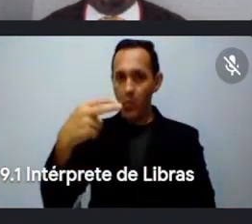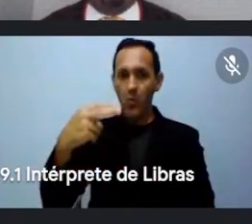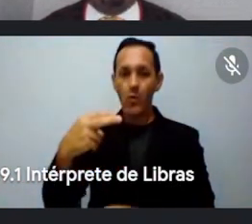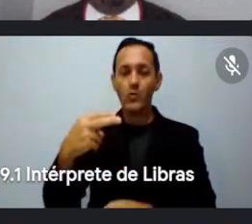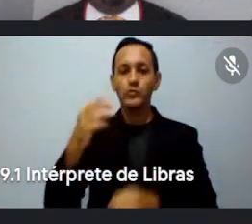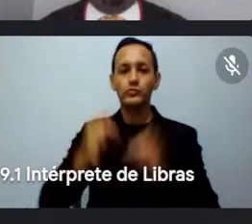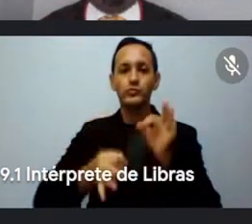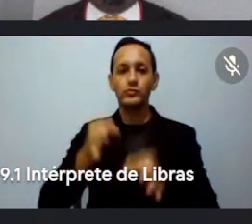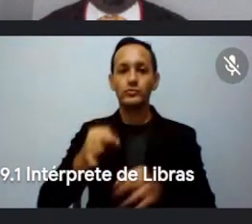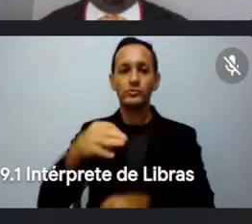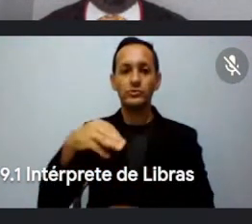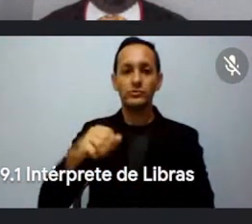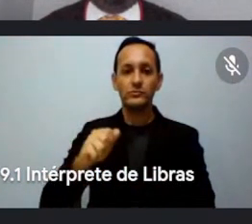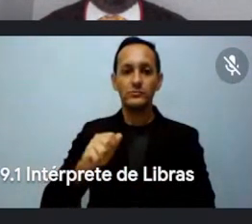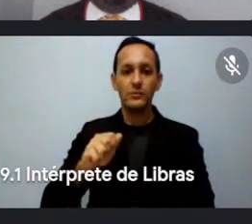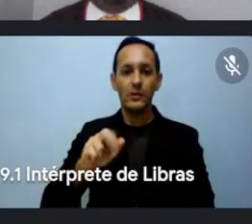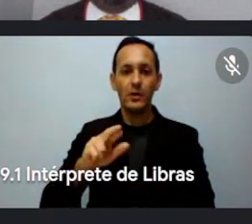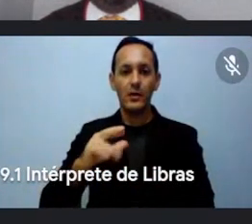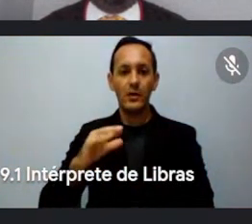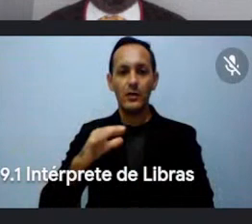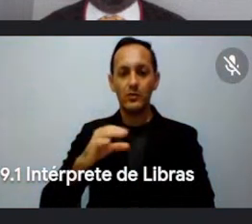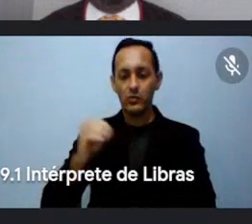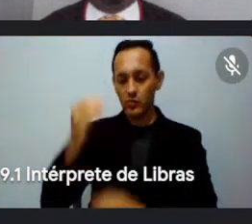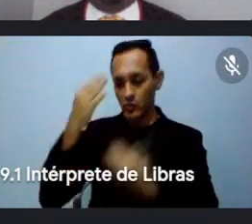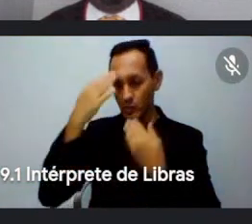Silveira e Silva Presidente